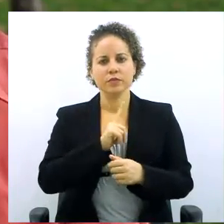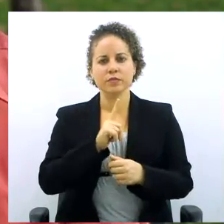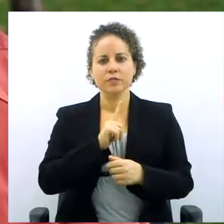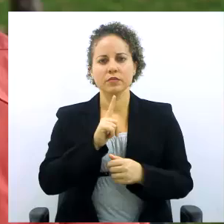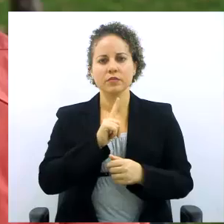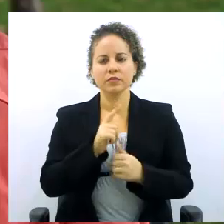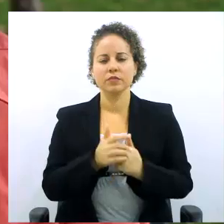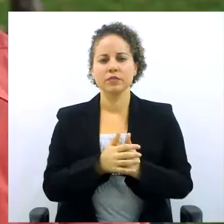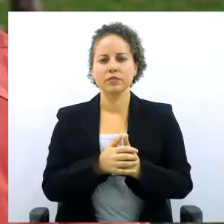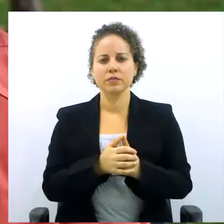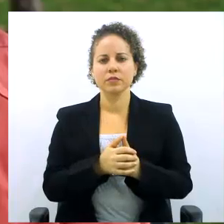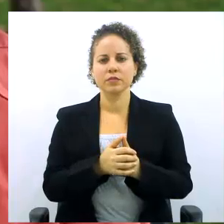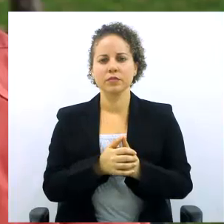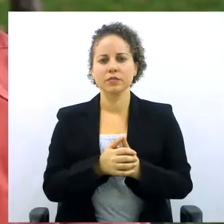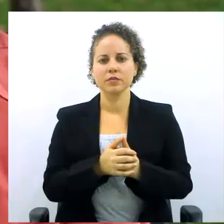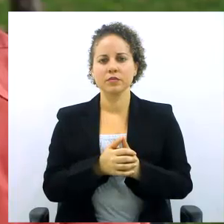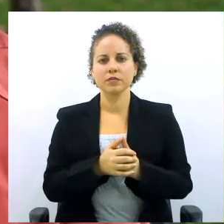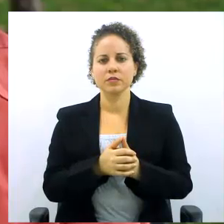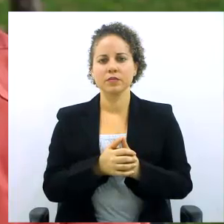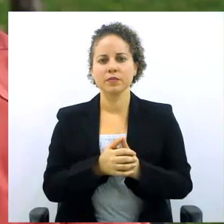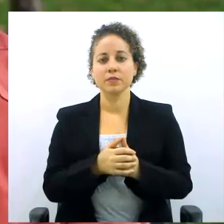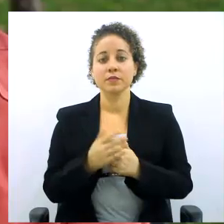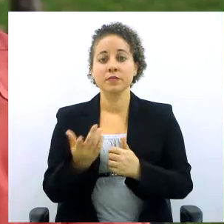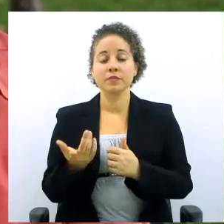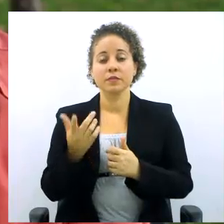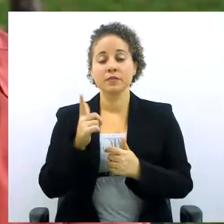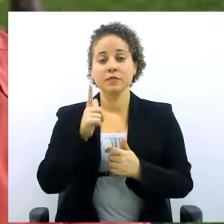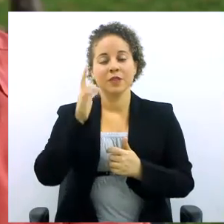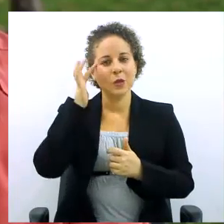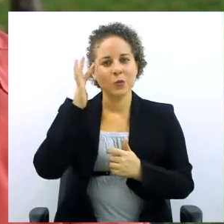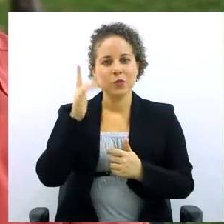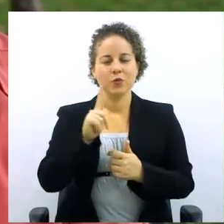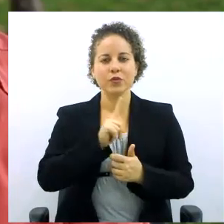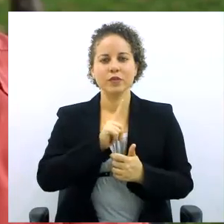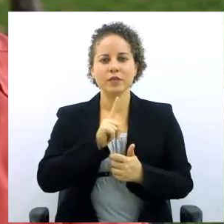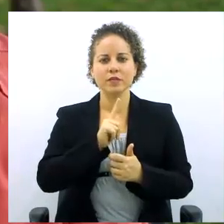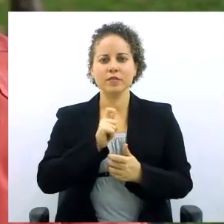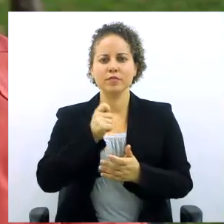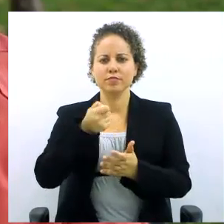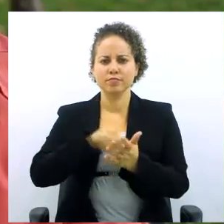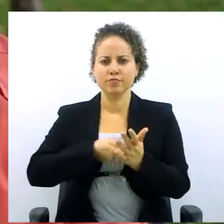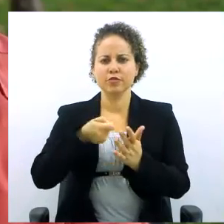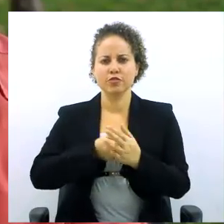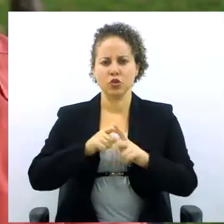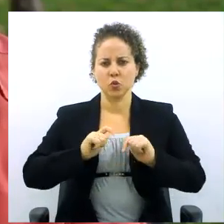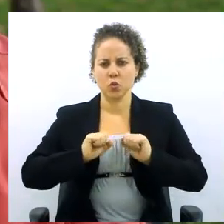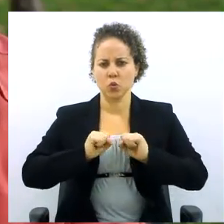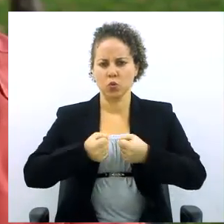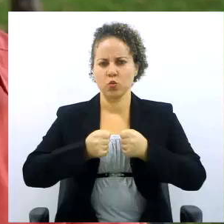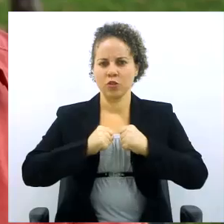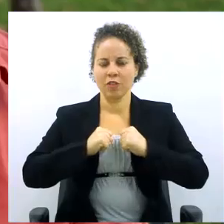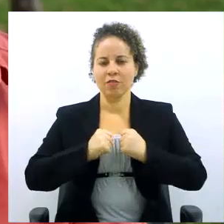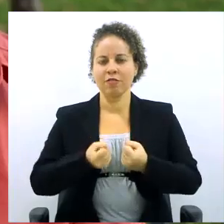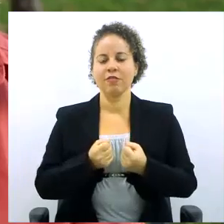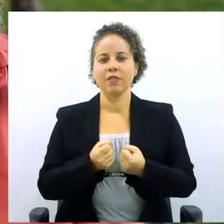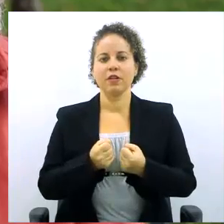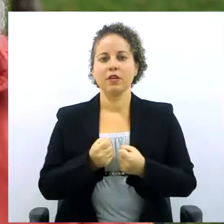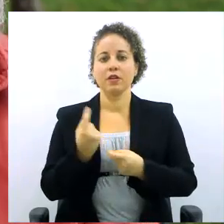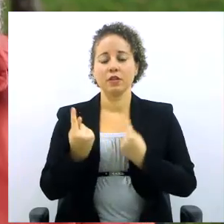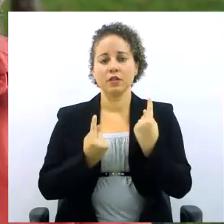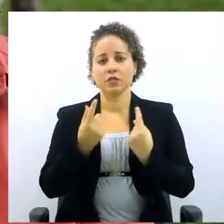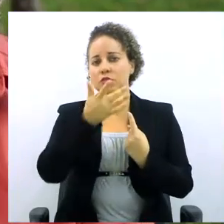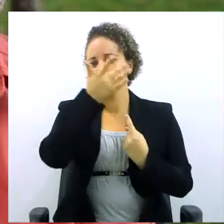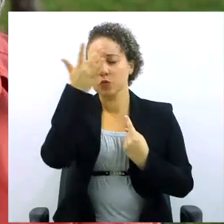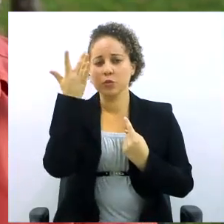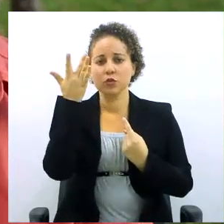que se fala, é um sonho que exige a luta, tem que ser acompanhado pela luta. E muitas